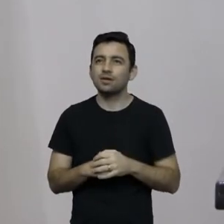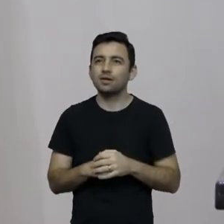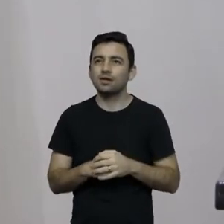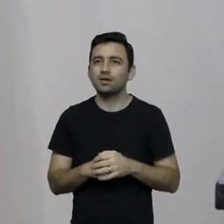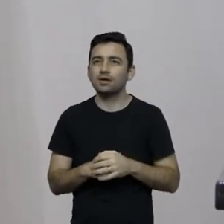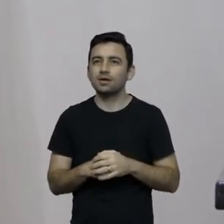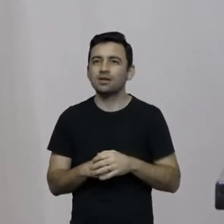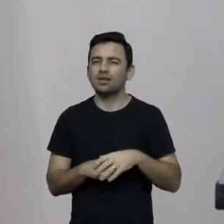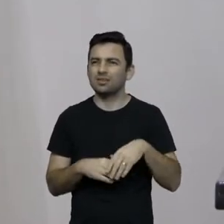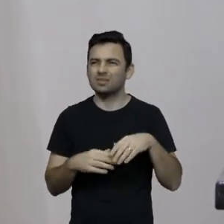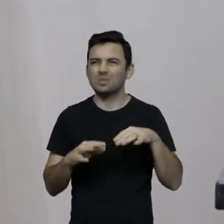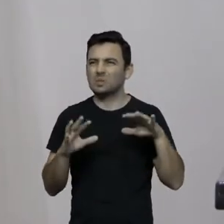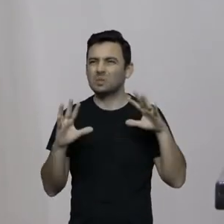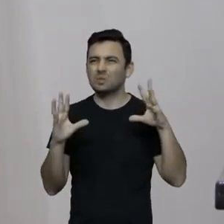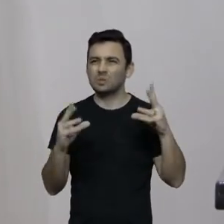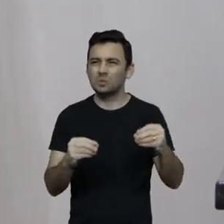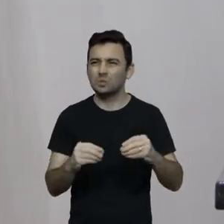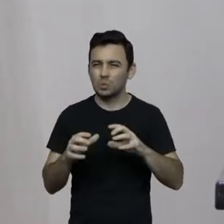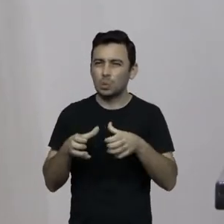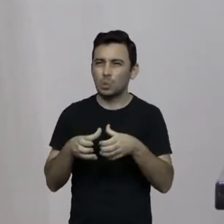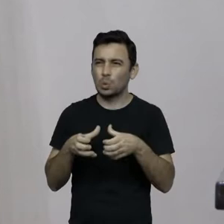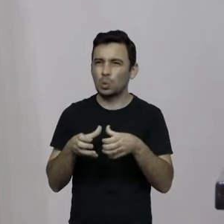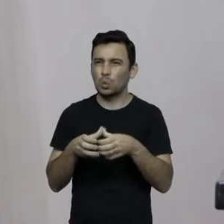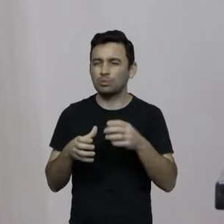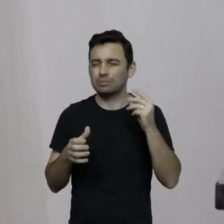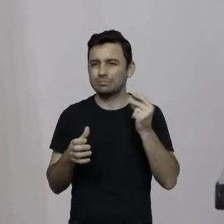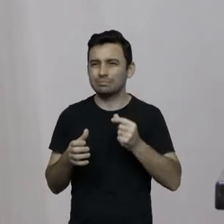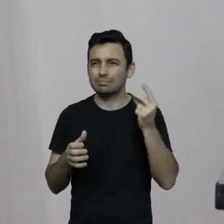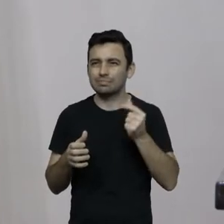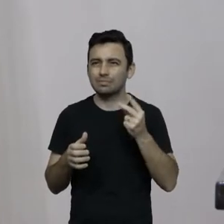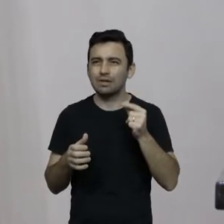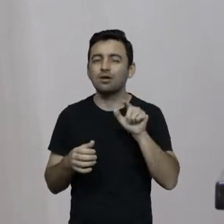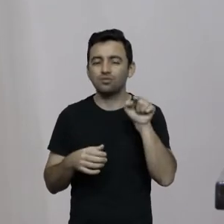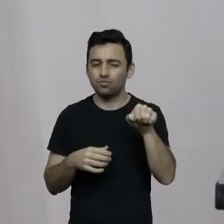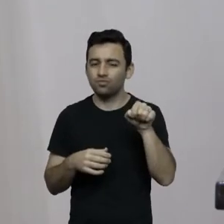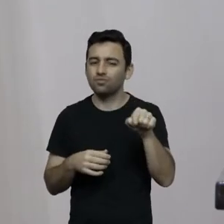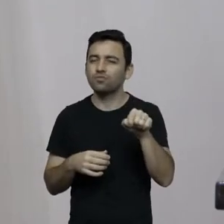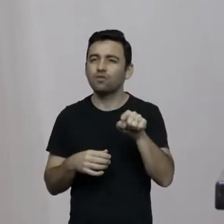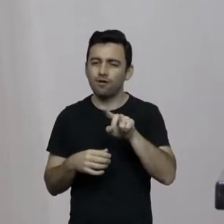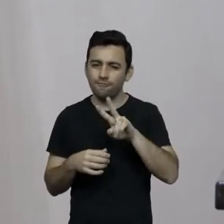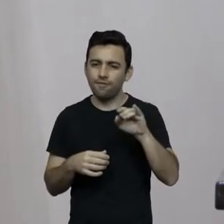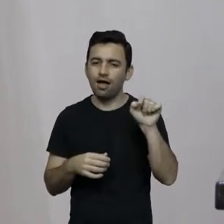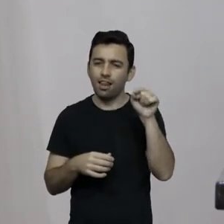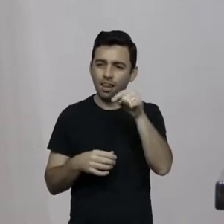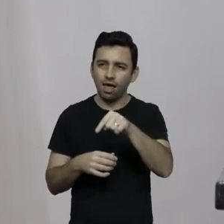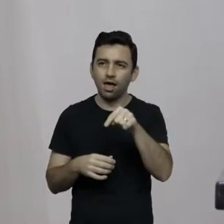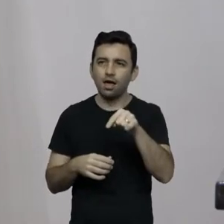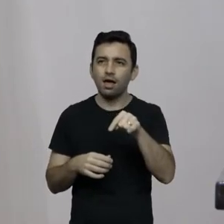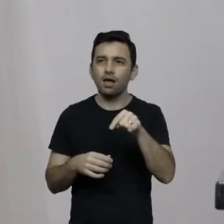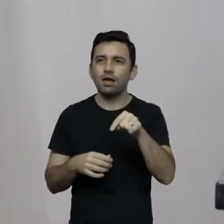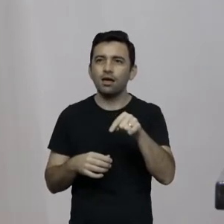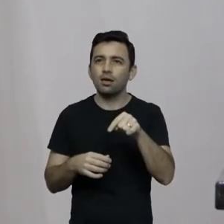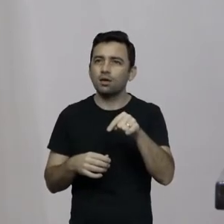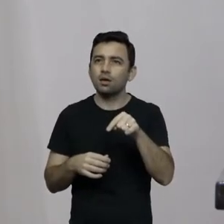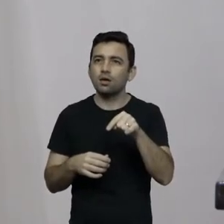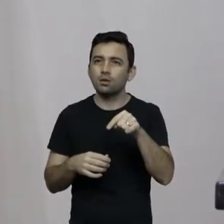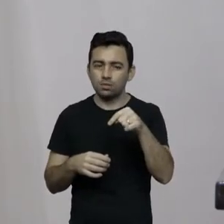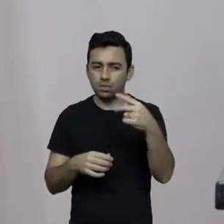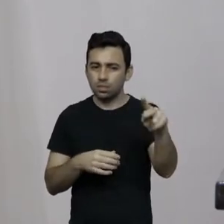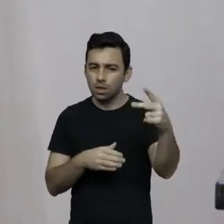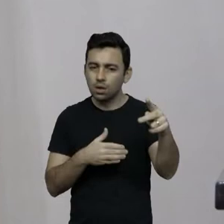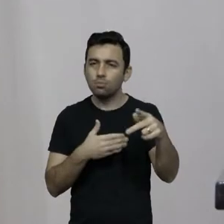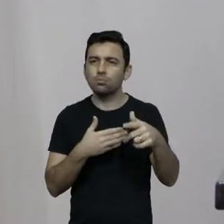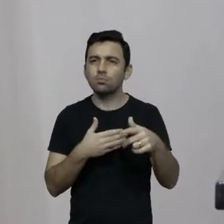reino aquela turma já de longa estrada é sério presa assim tu vai para o plenário e o teu papel